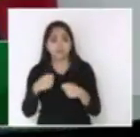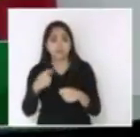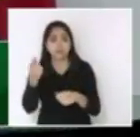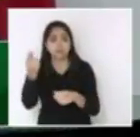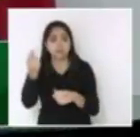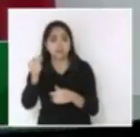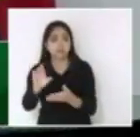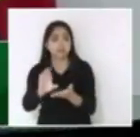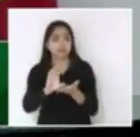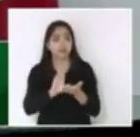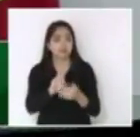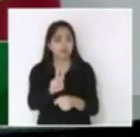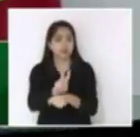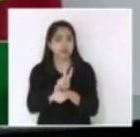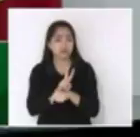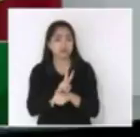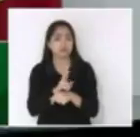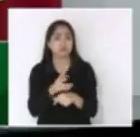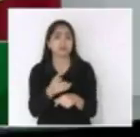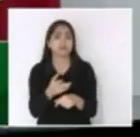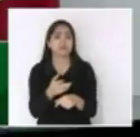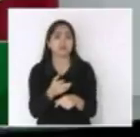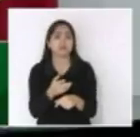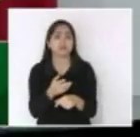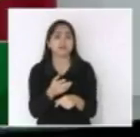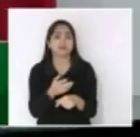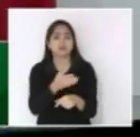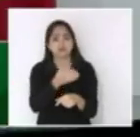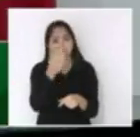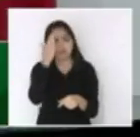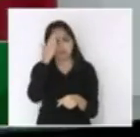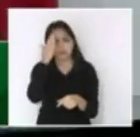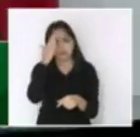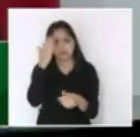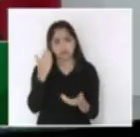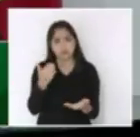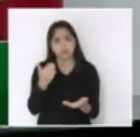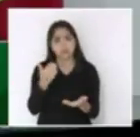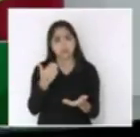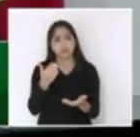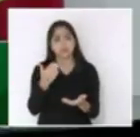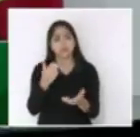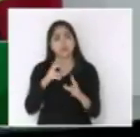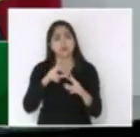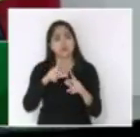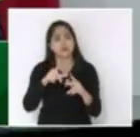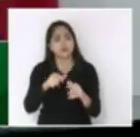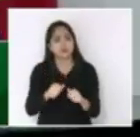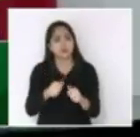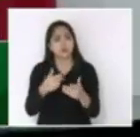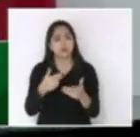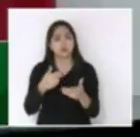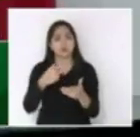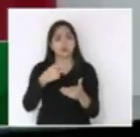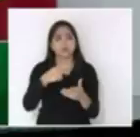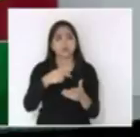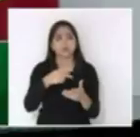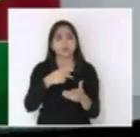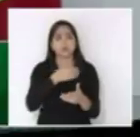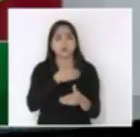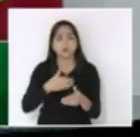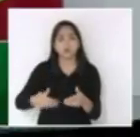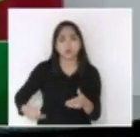essa casa e foi prefeito de Concórdia, sabe disso. Todos os entes públicos que têm capacidade de